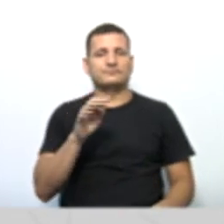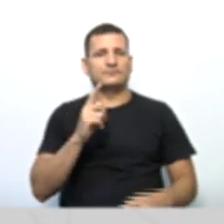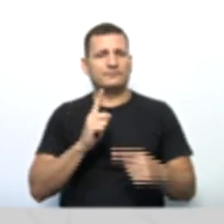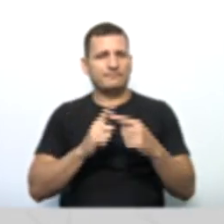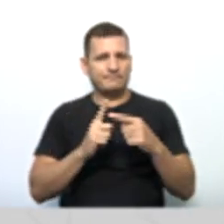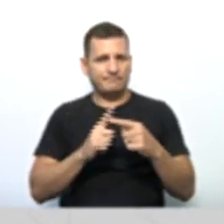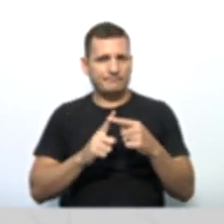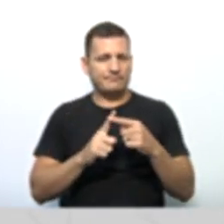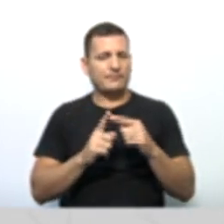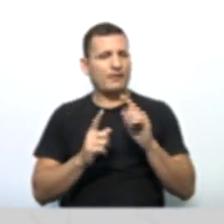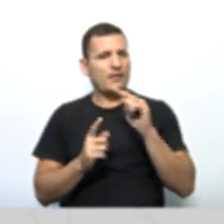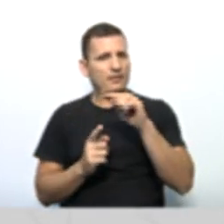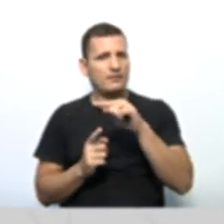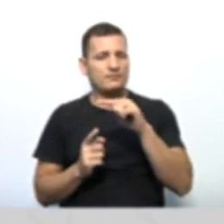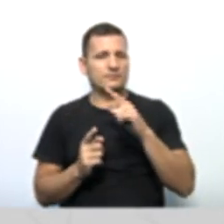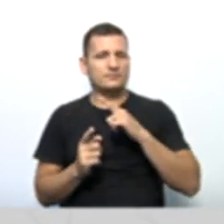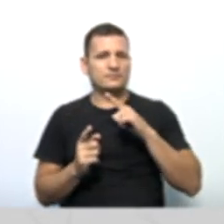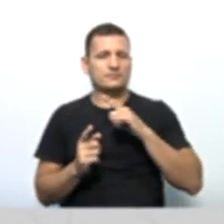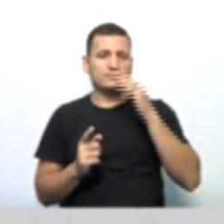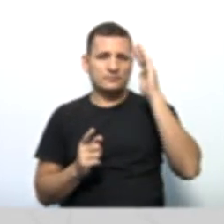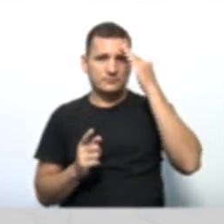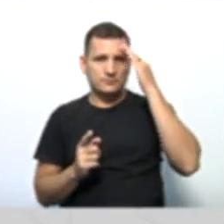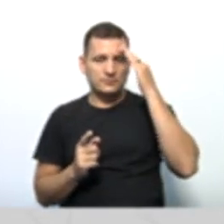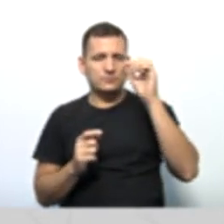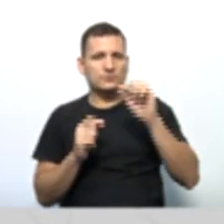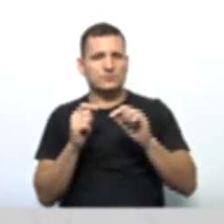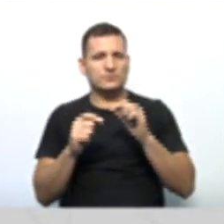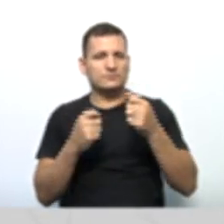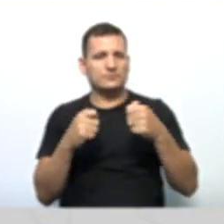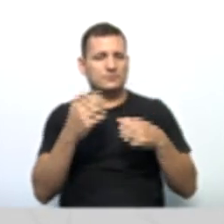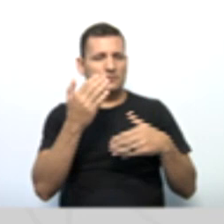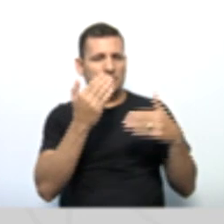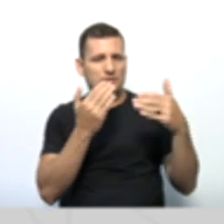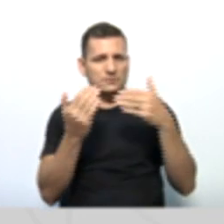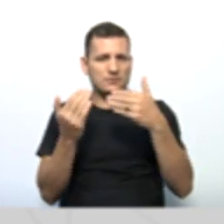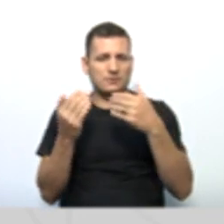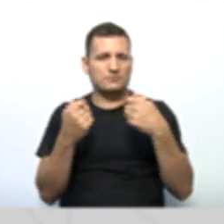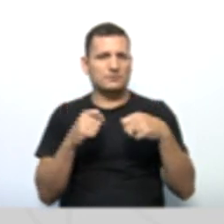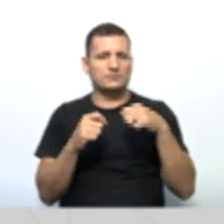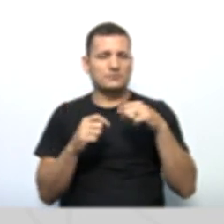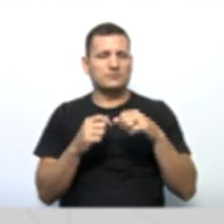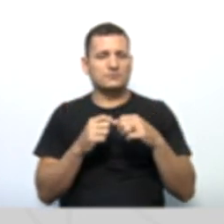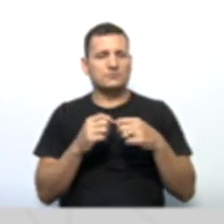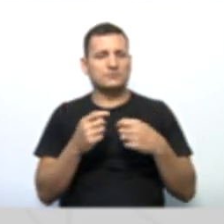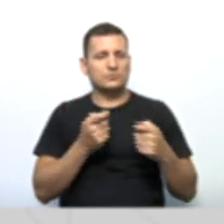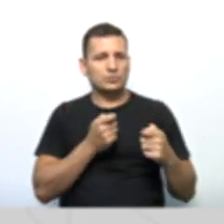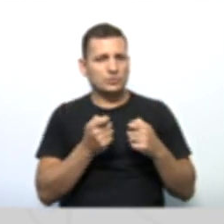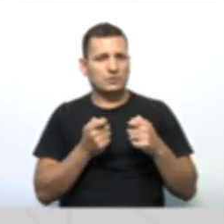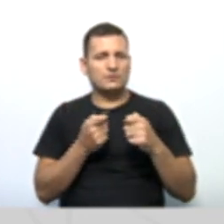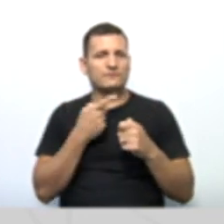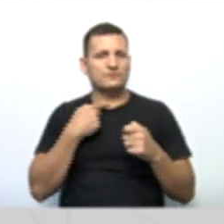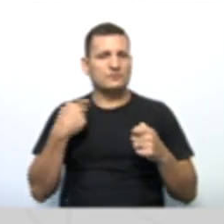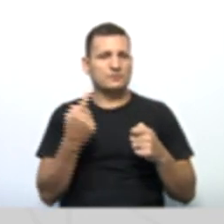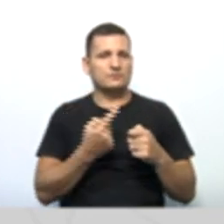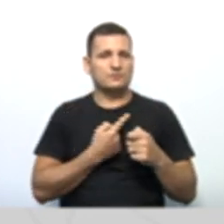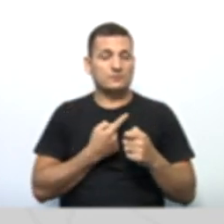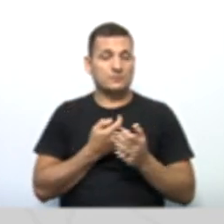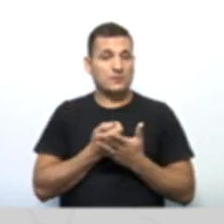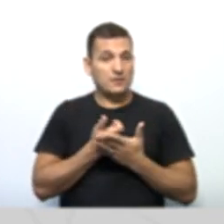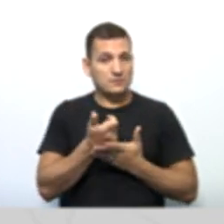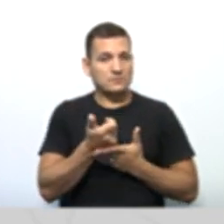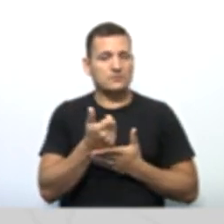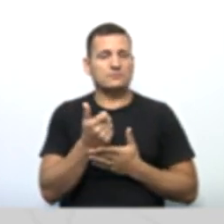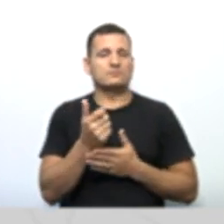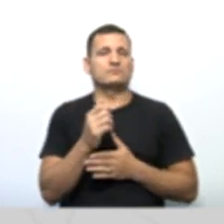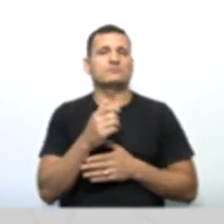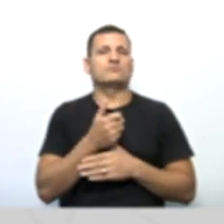quem vai trazer essa concepção de que é preciso analisar e educar a nossa vontade para conduzir a nossa ação moral. E aí,